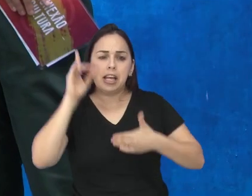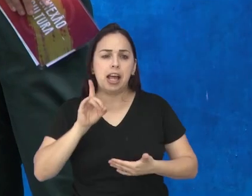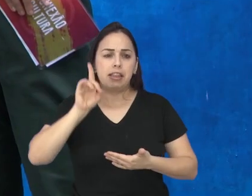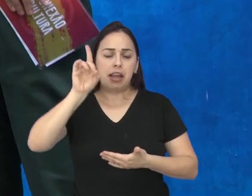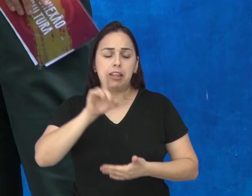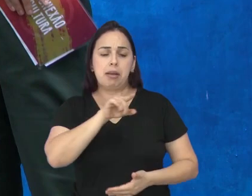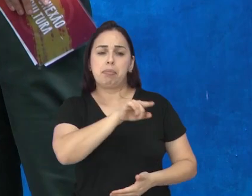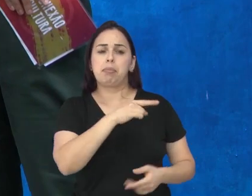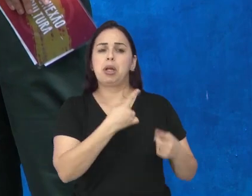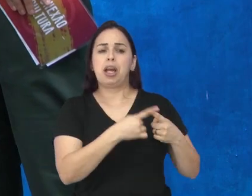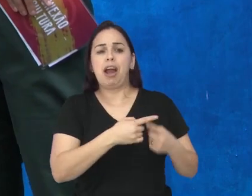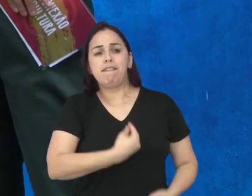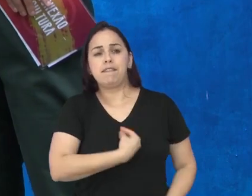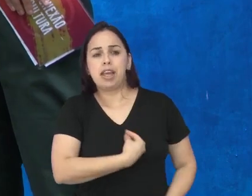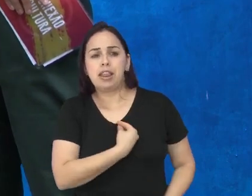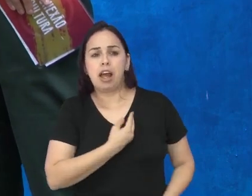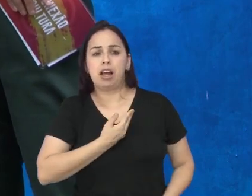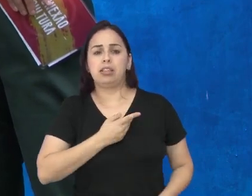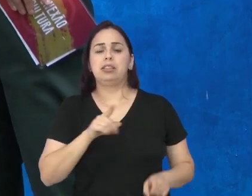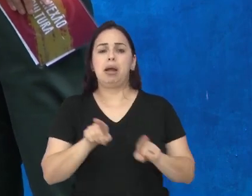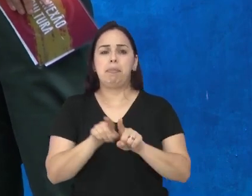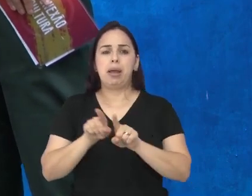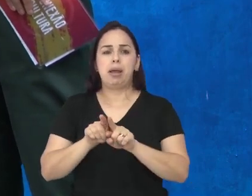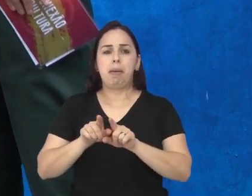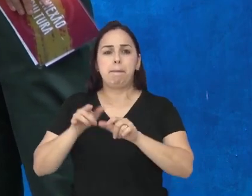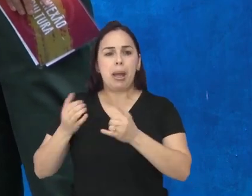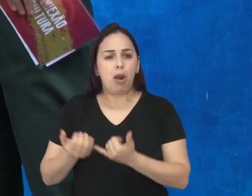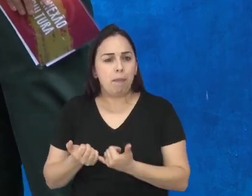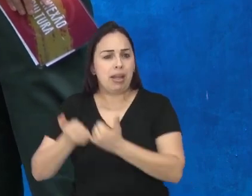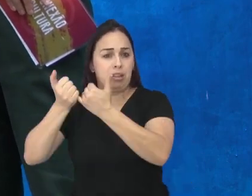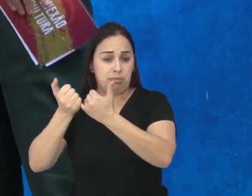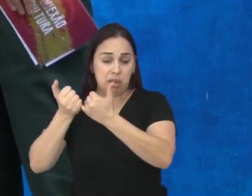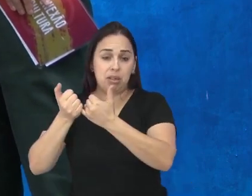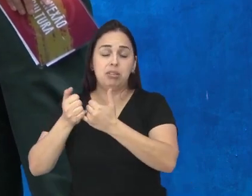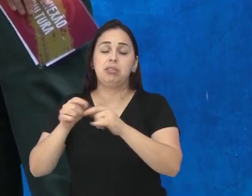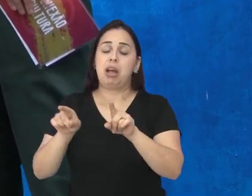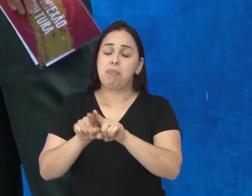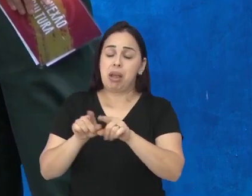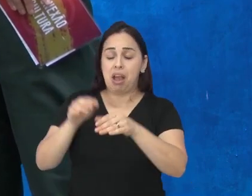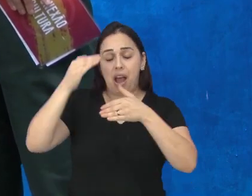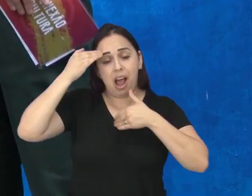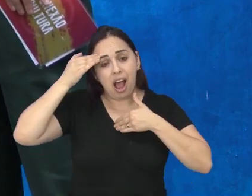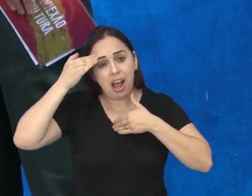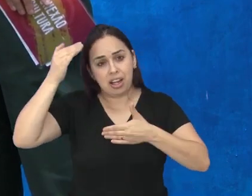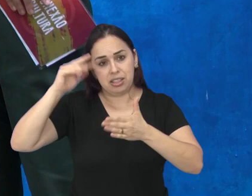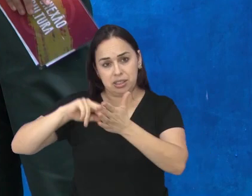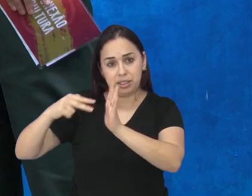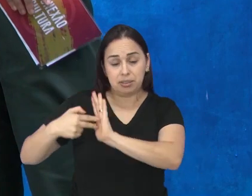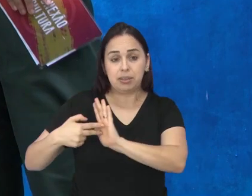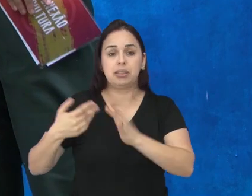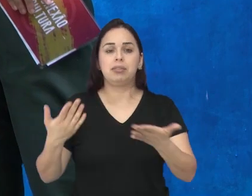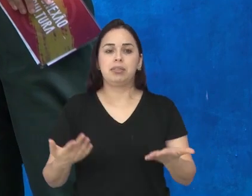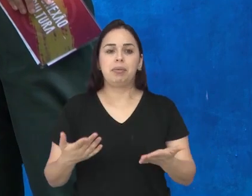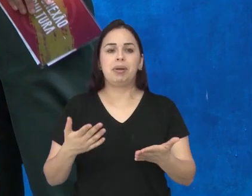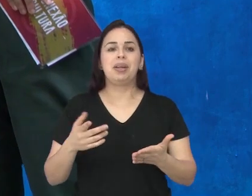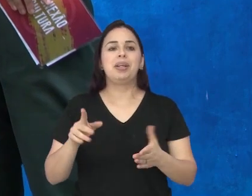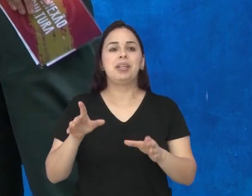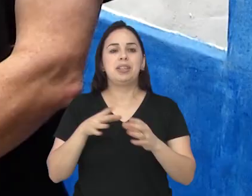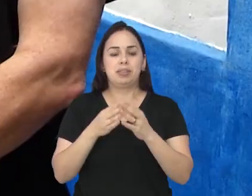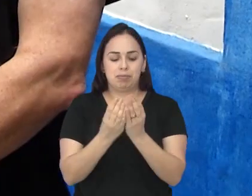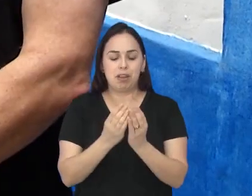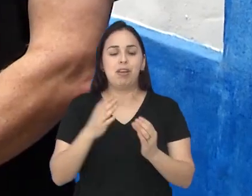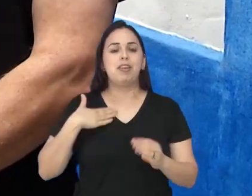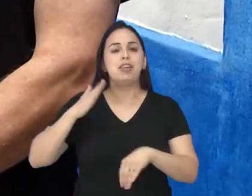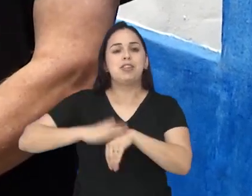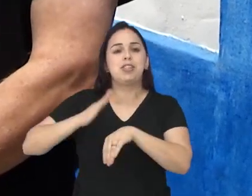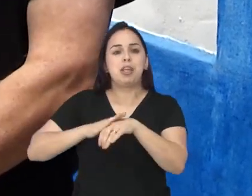pelo patrimônio e em respeito ao que já estava aqui, mas também em agradecimento, né? E foi feita uma cápsula do tempo.